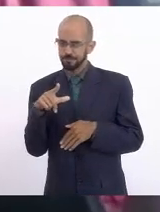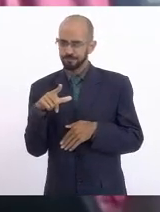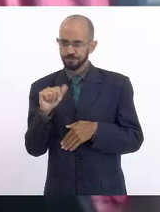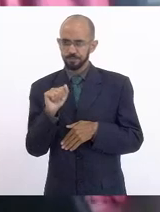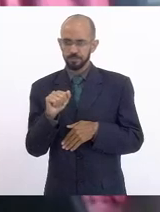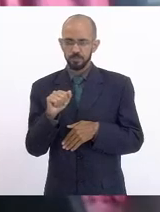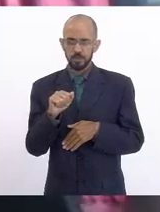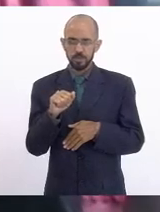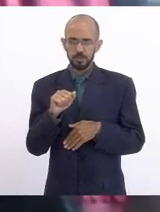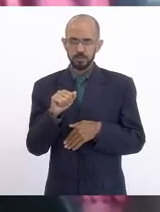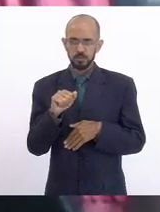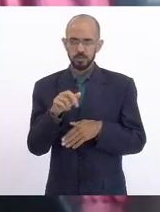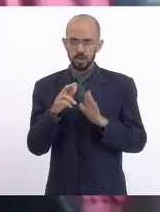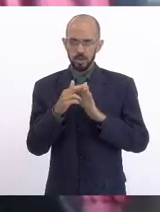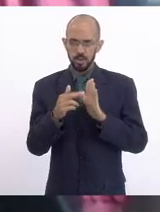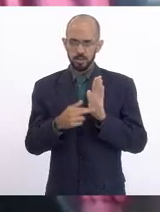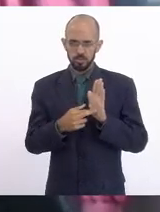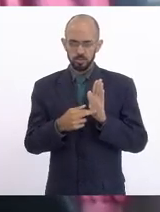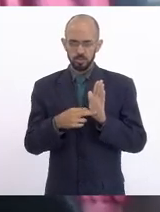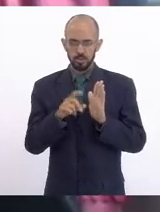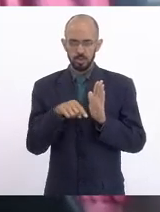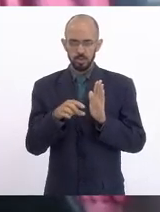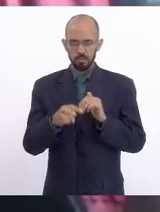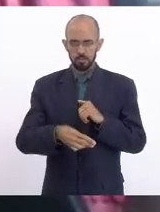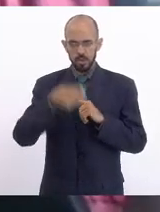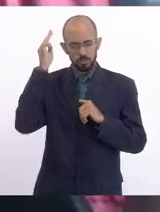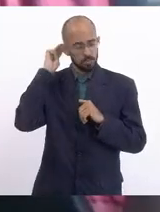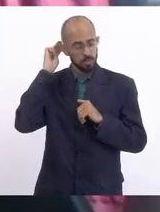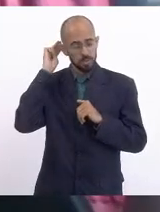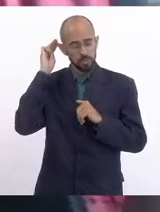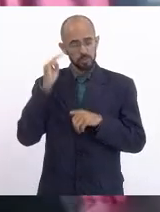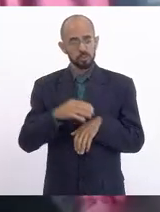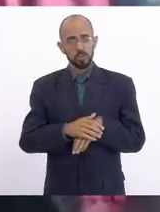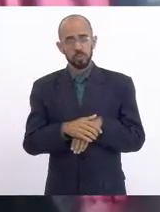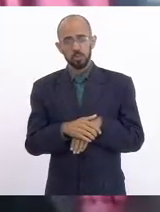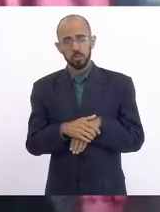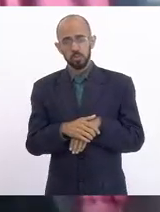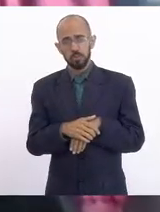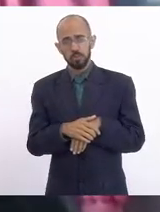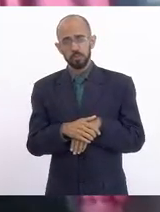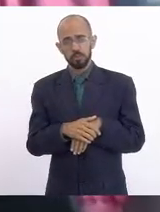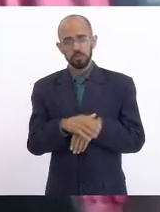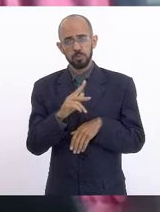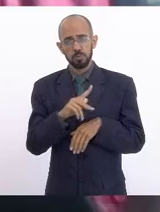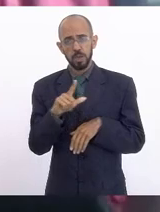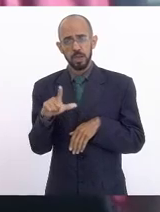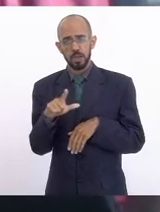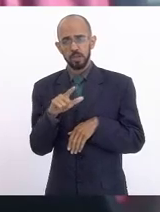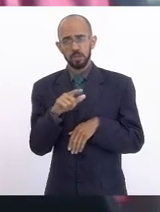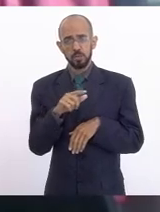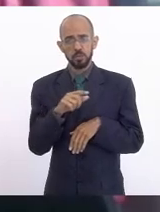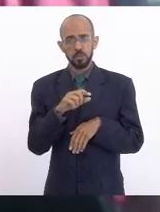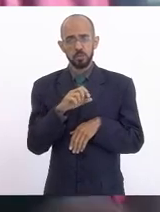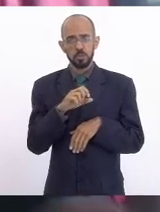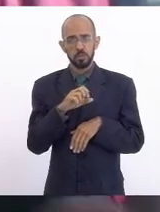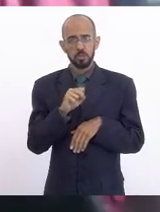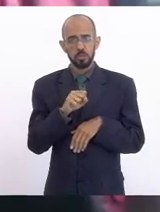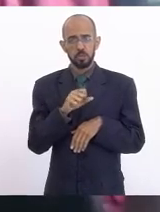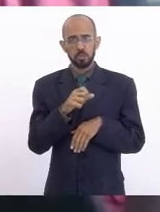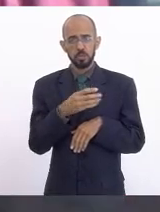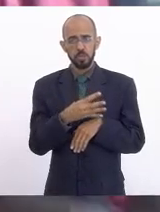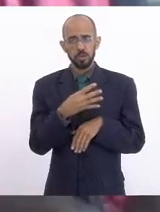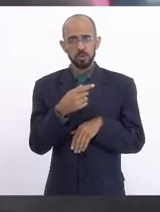Márcio Pacheco é a que o espiritual o projeto 4871 que permite ao inéia